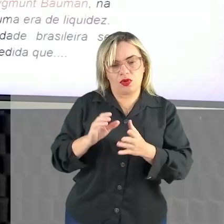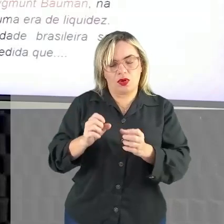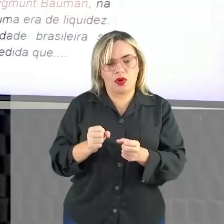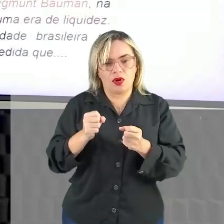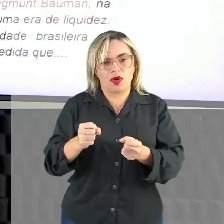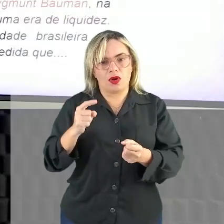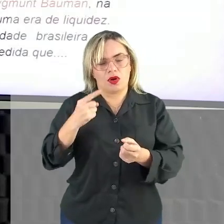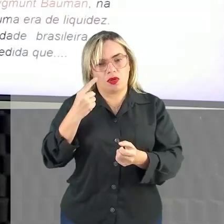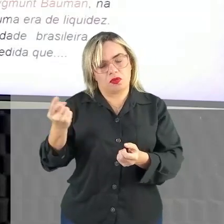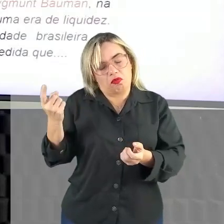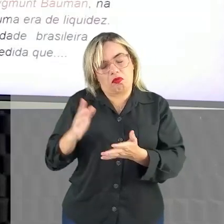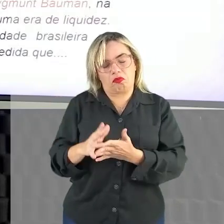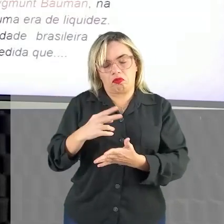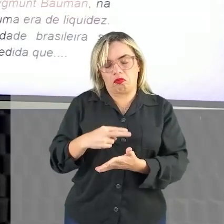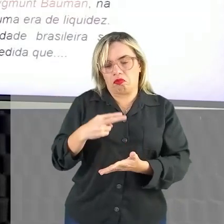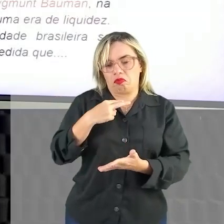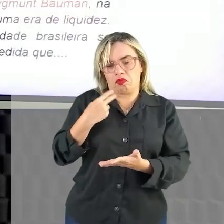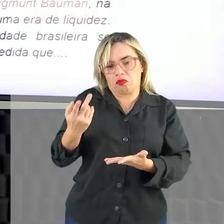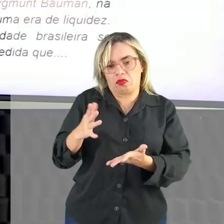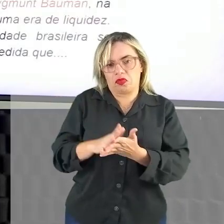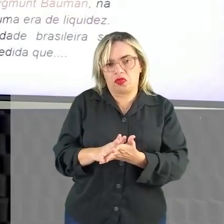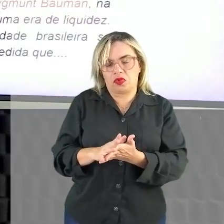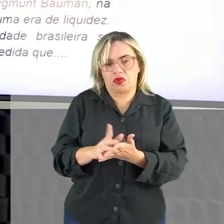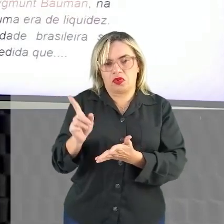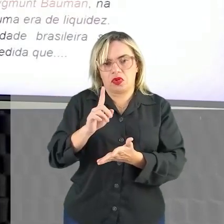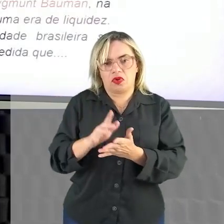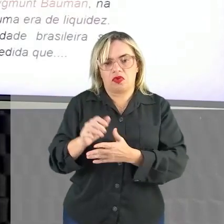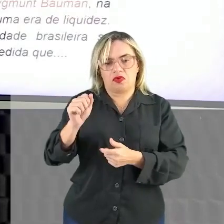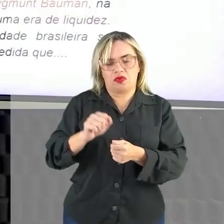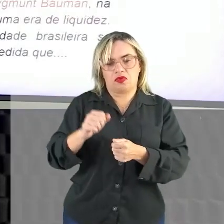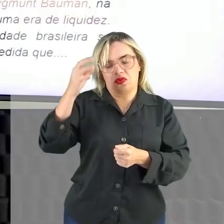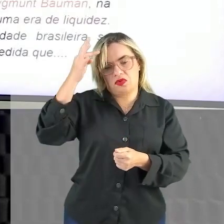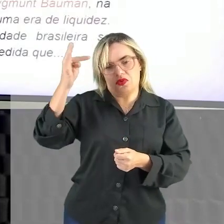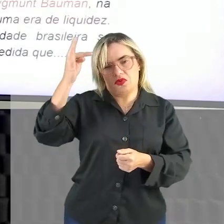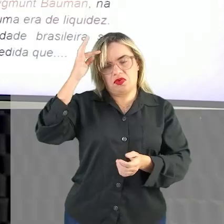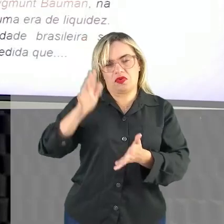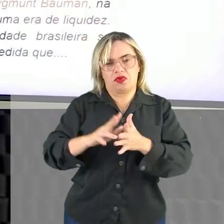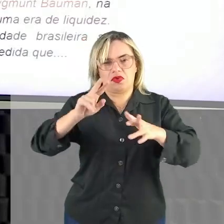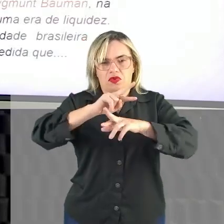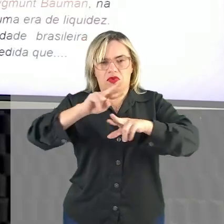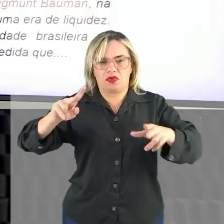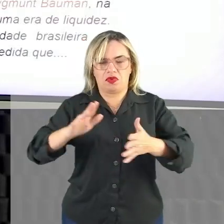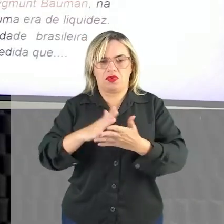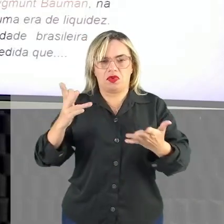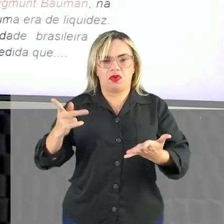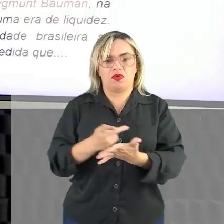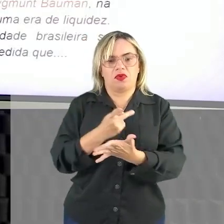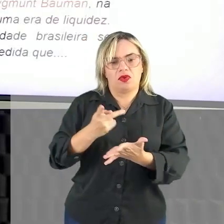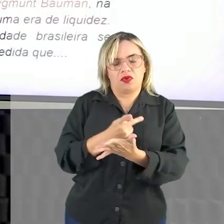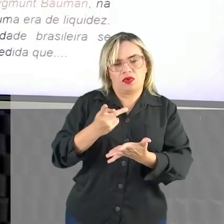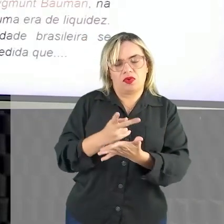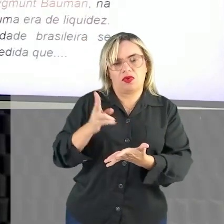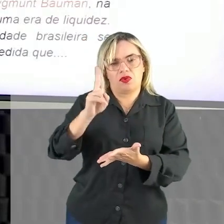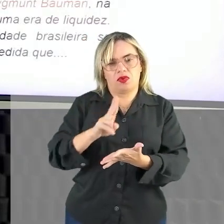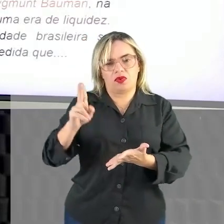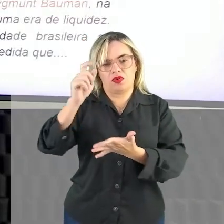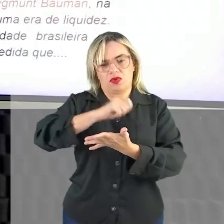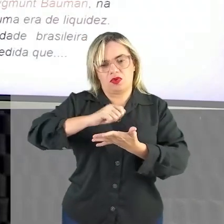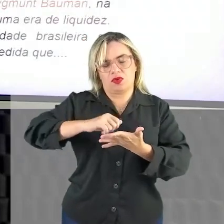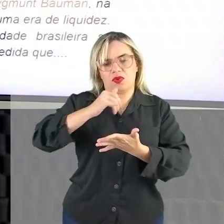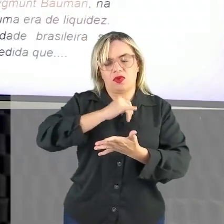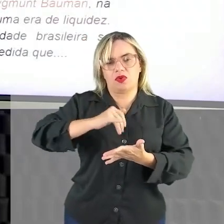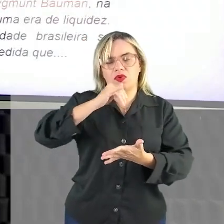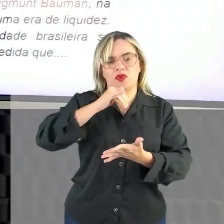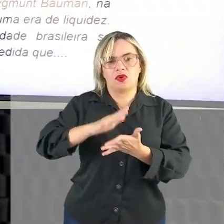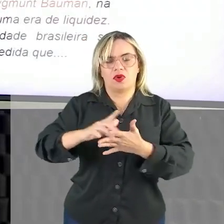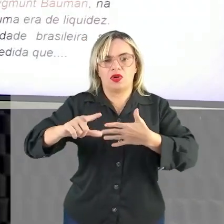legitimador, ele não fez uma teoria. Eu vejo muitos erros de pessoas que utilizam, por exemplo, o